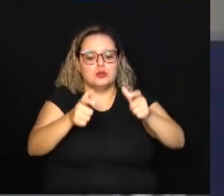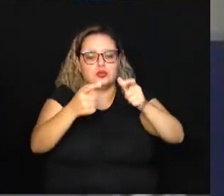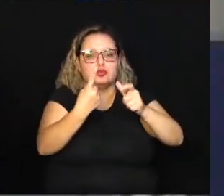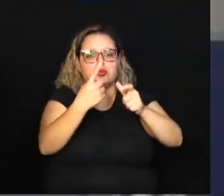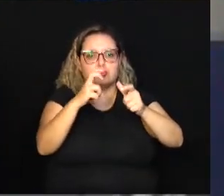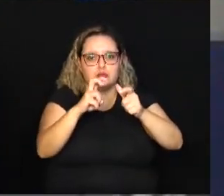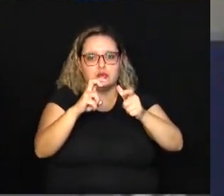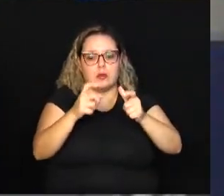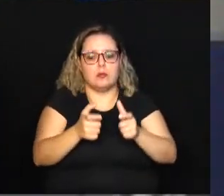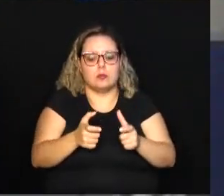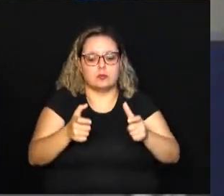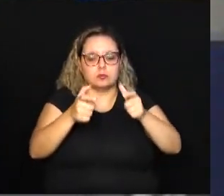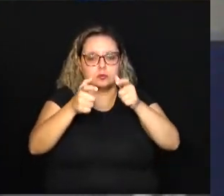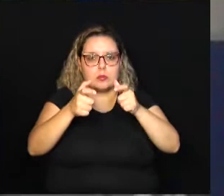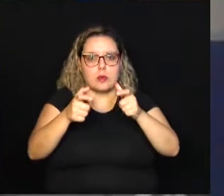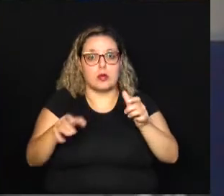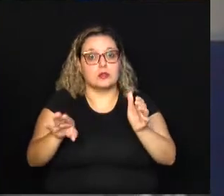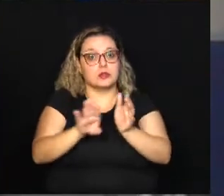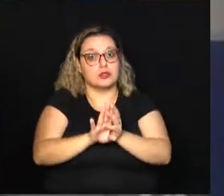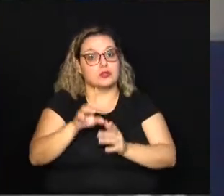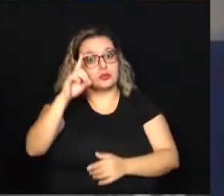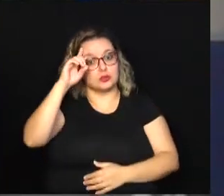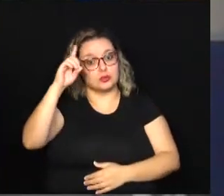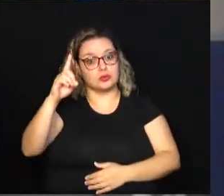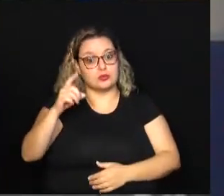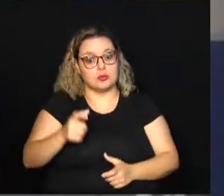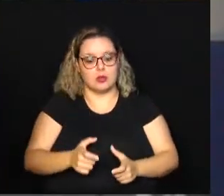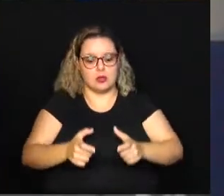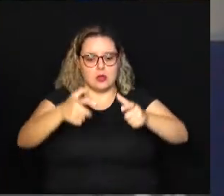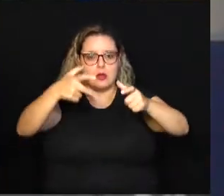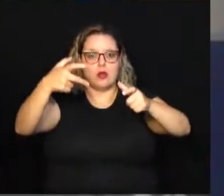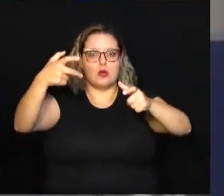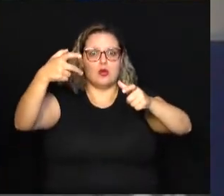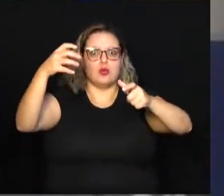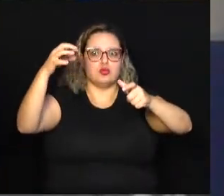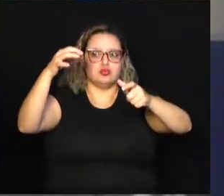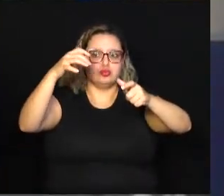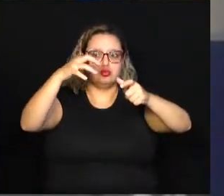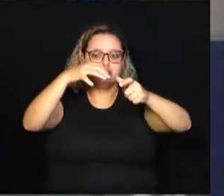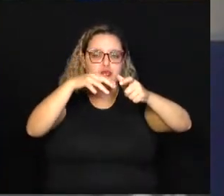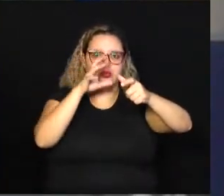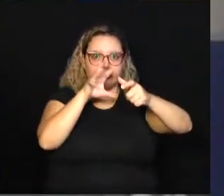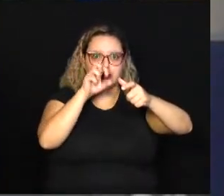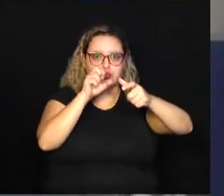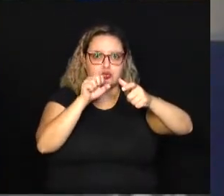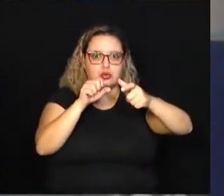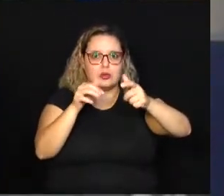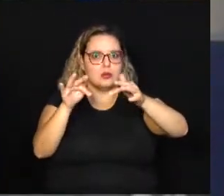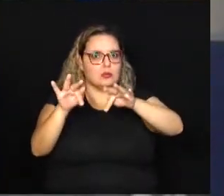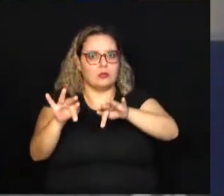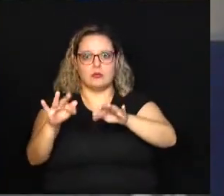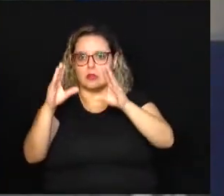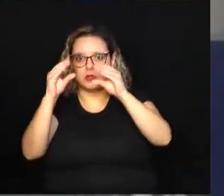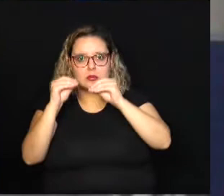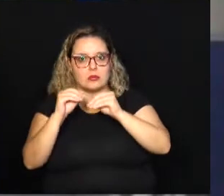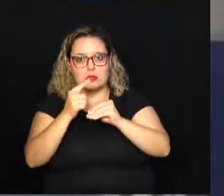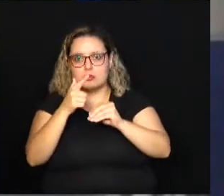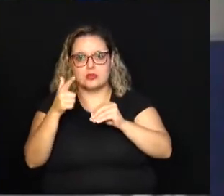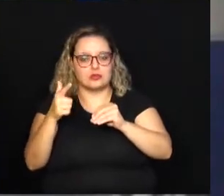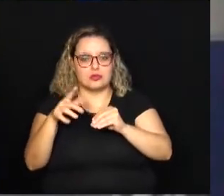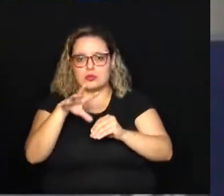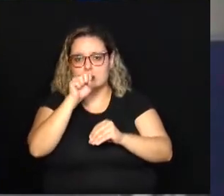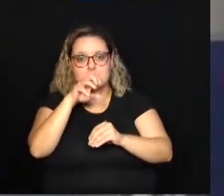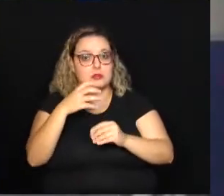um ponto que um dia, carregou de manhã, no fim da noite já não tinha mais oxigênio. Então isso estava nos levando à